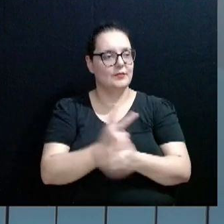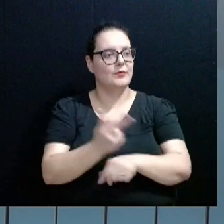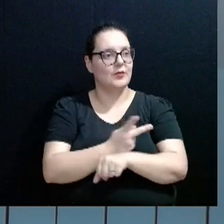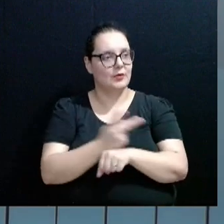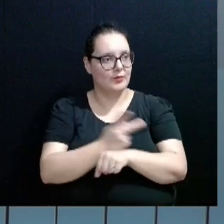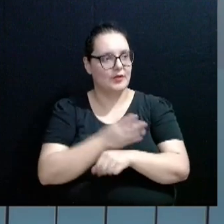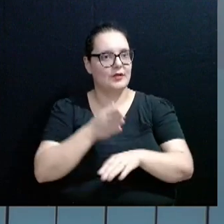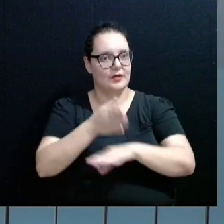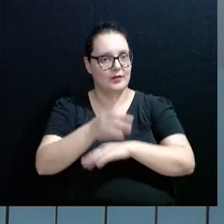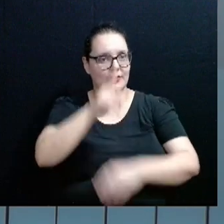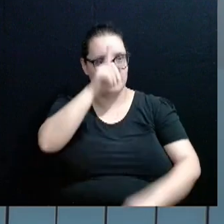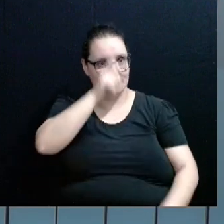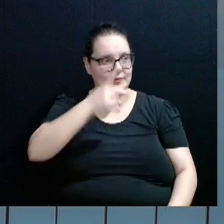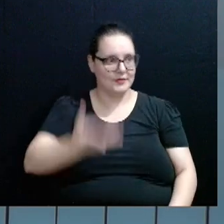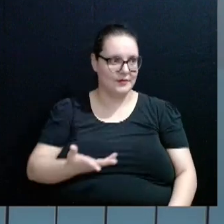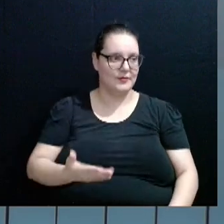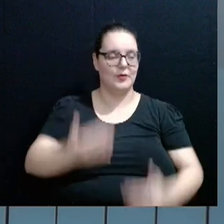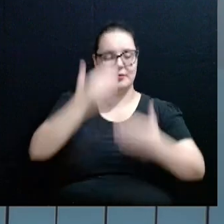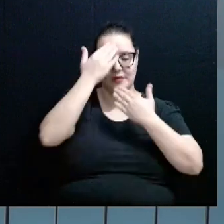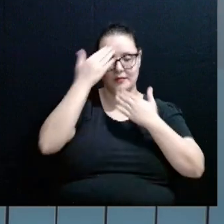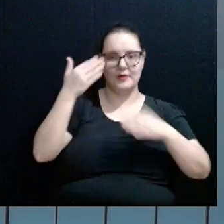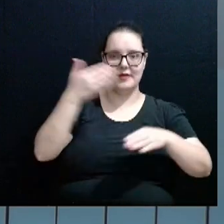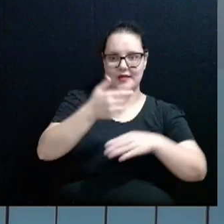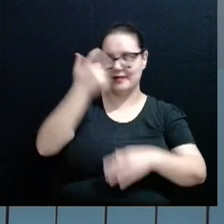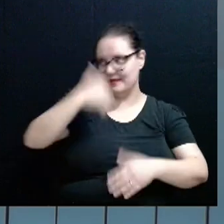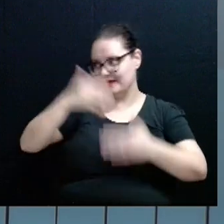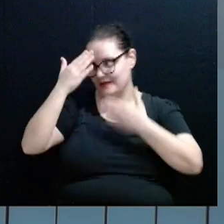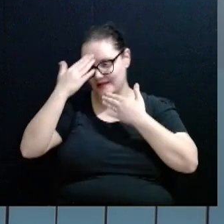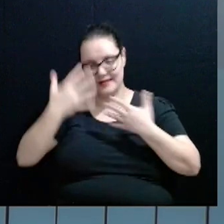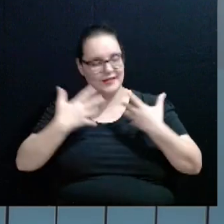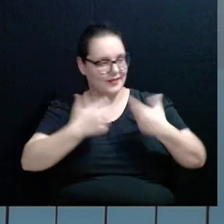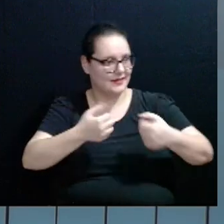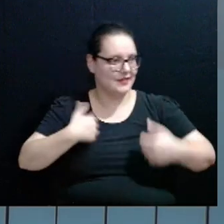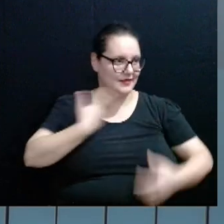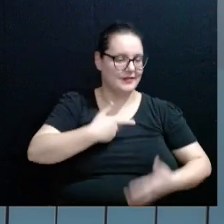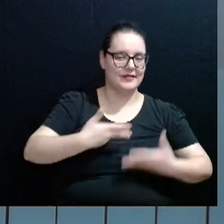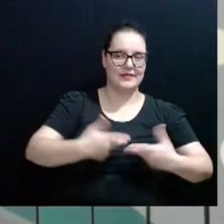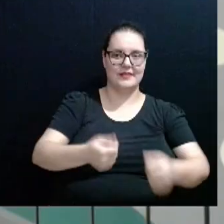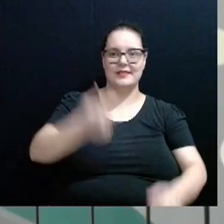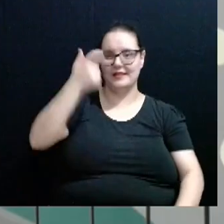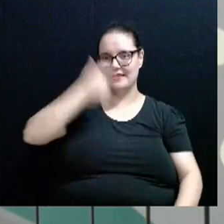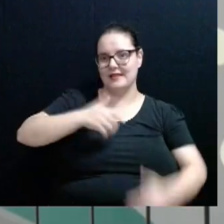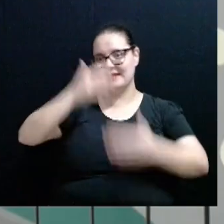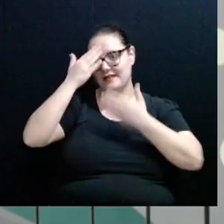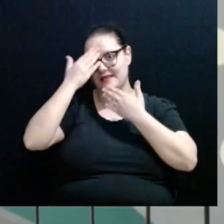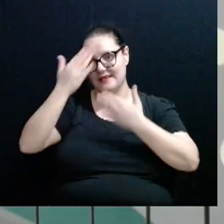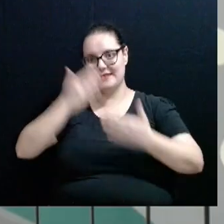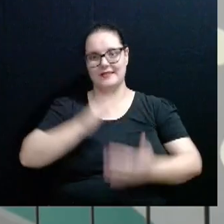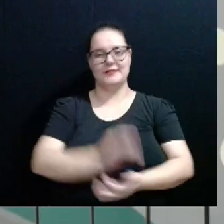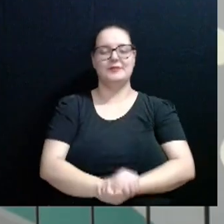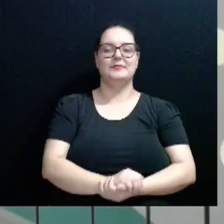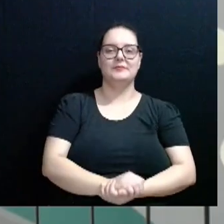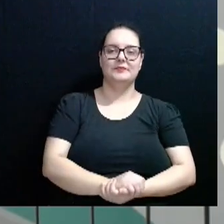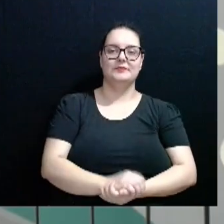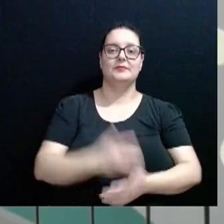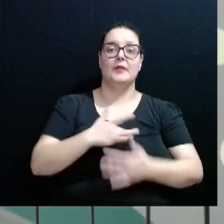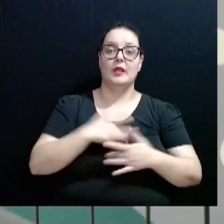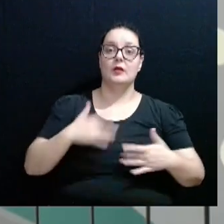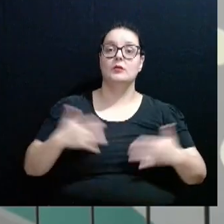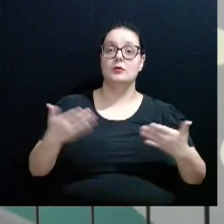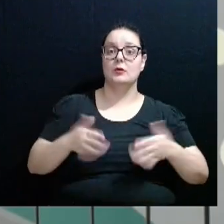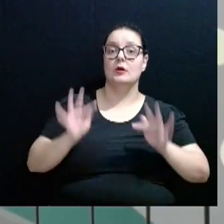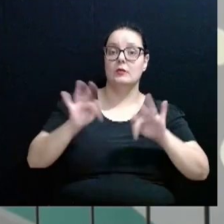participação aqui e ter aceito o nosso convite. Eu que agradeço. O Saúde Agora fica por aqui. A